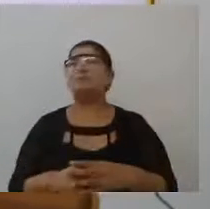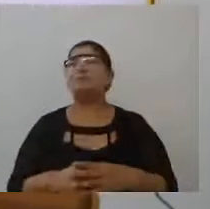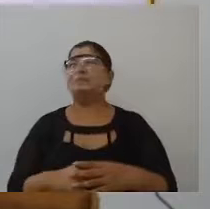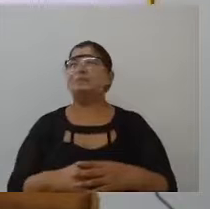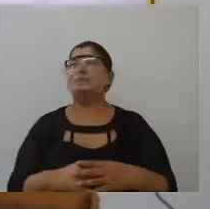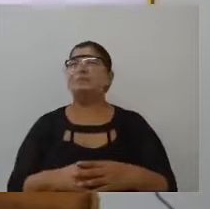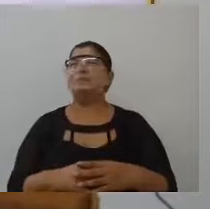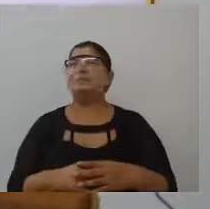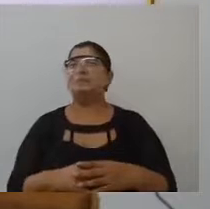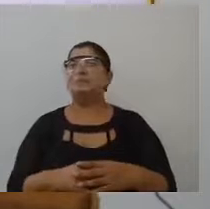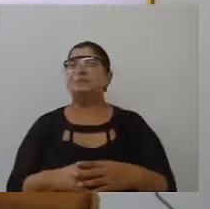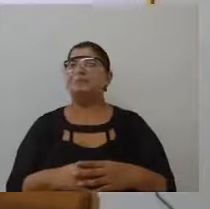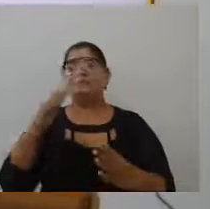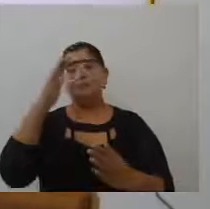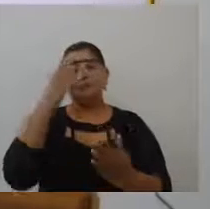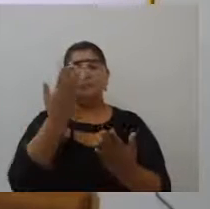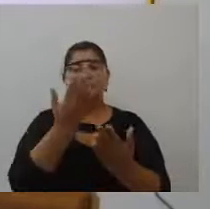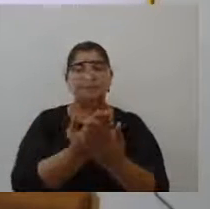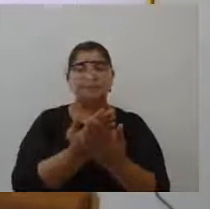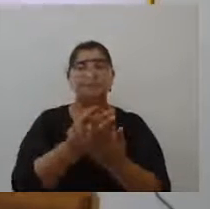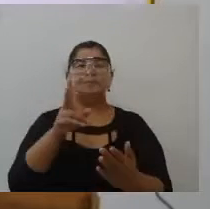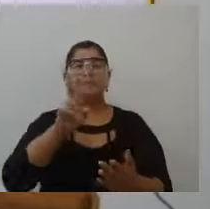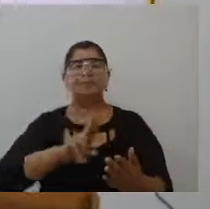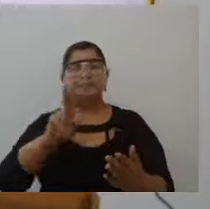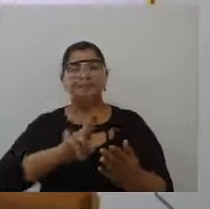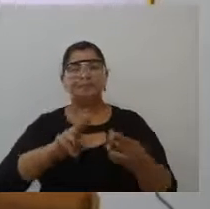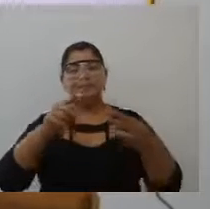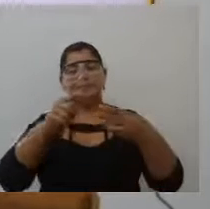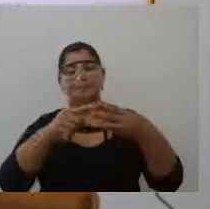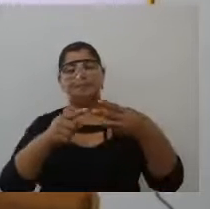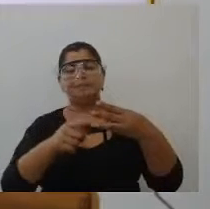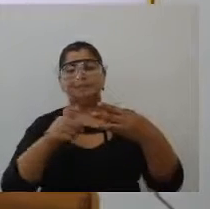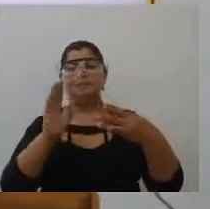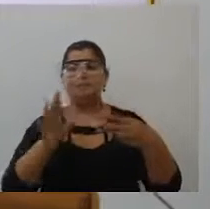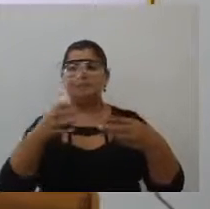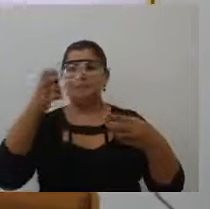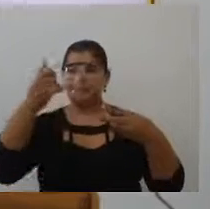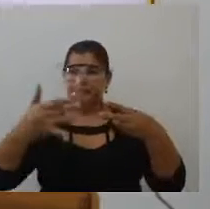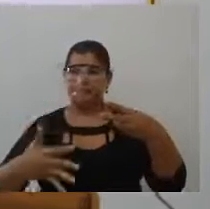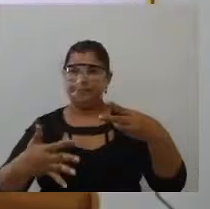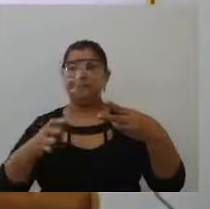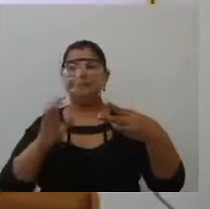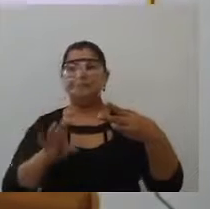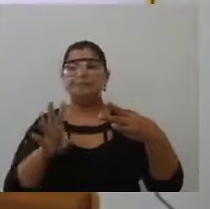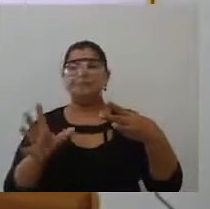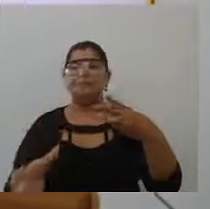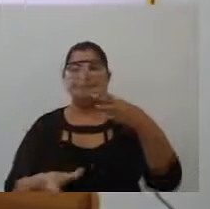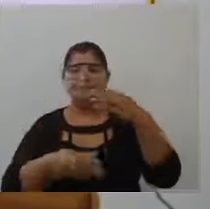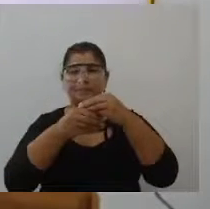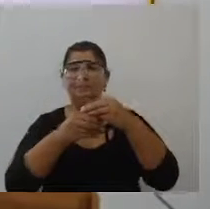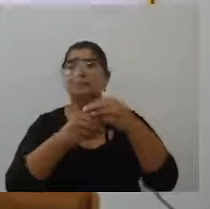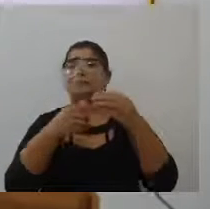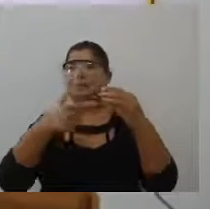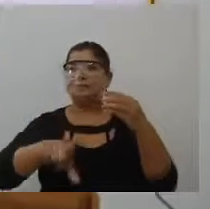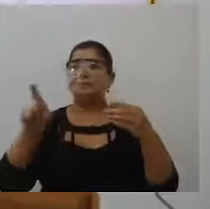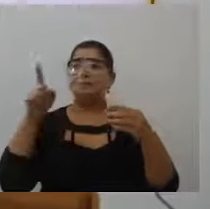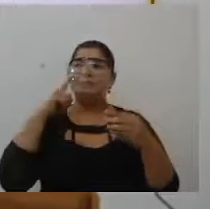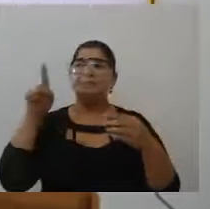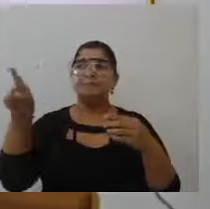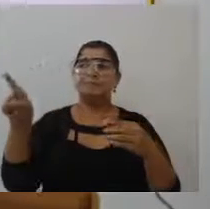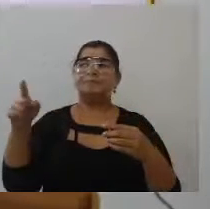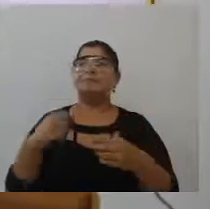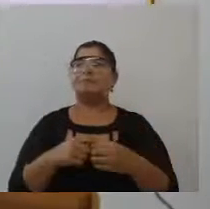Você entende, você julga e você reage. Aí sim é a concepção atual de leitor.